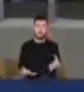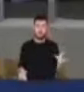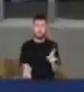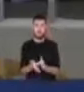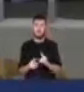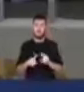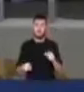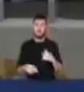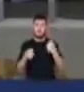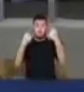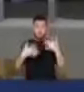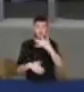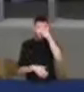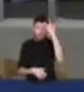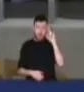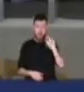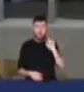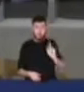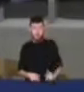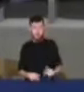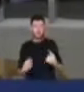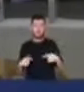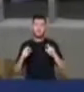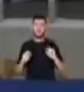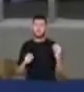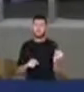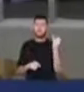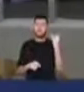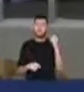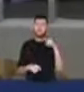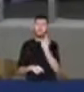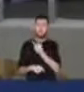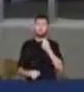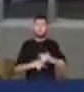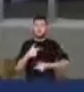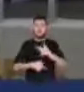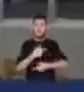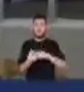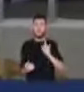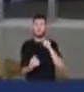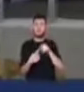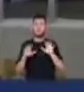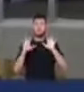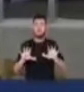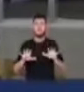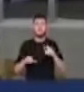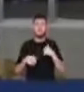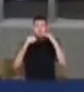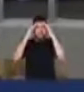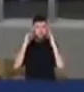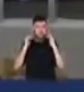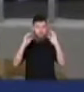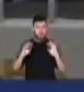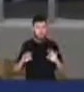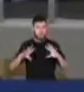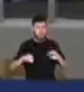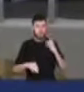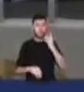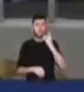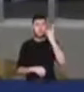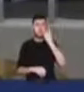relevância. E o nosso mandato é pautado por isso, com respeito a todos os deputados e deputadas, mas na